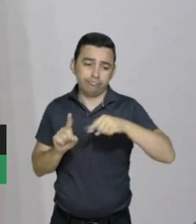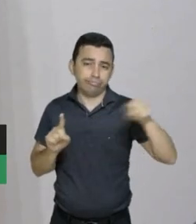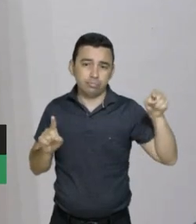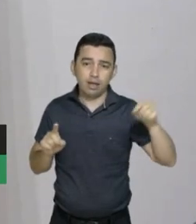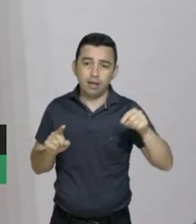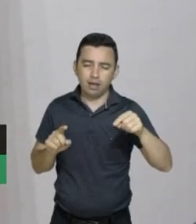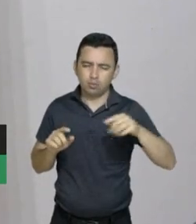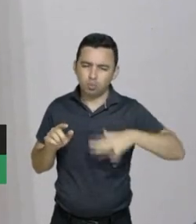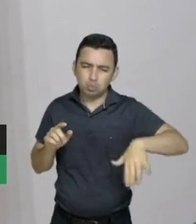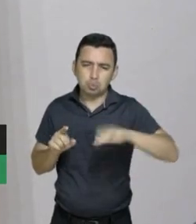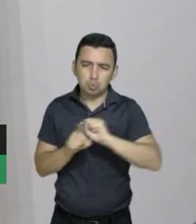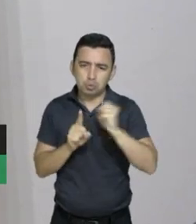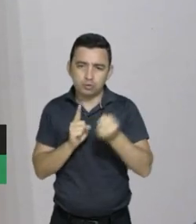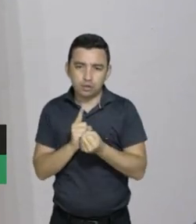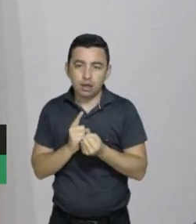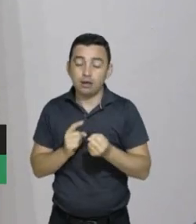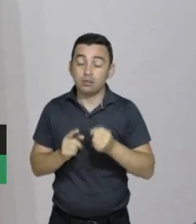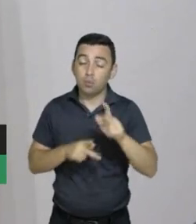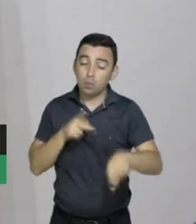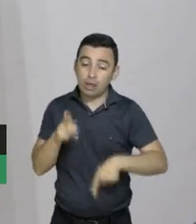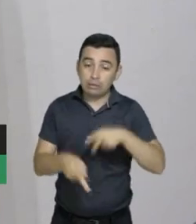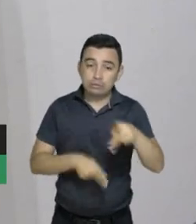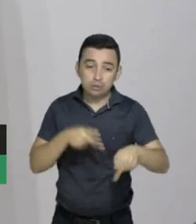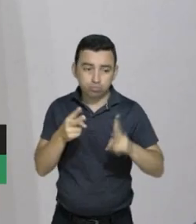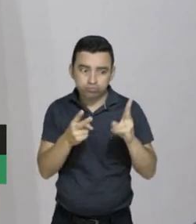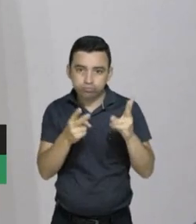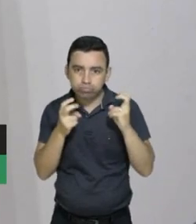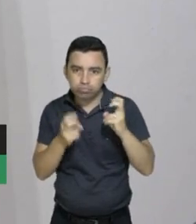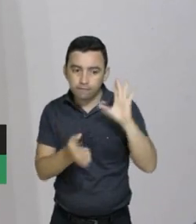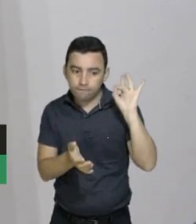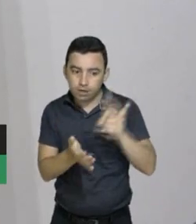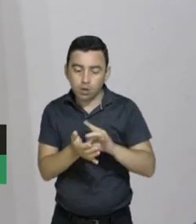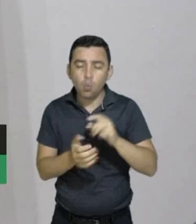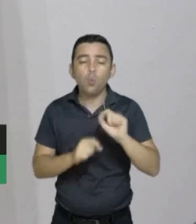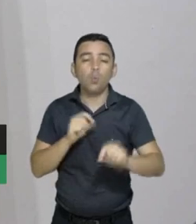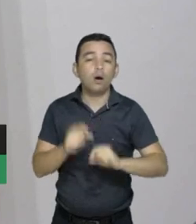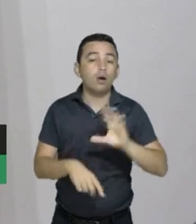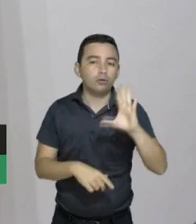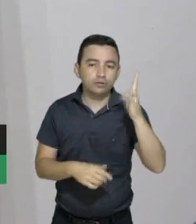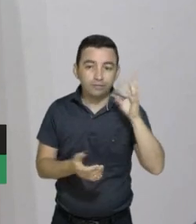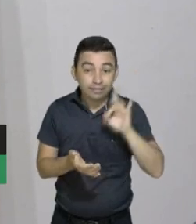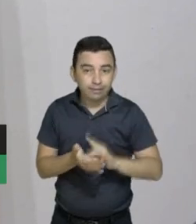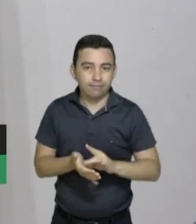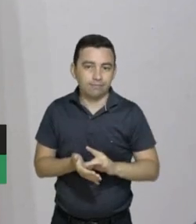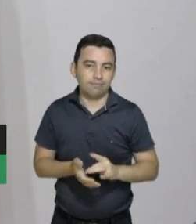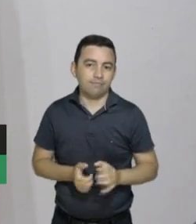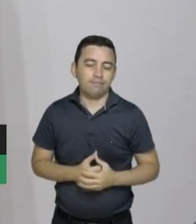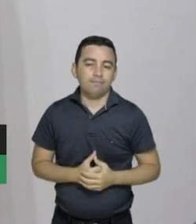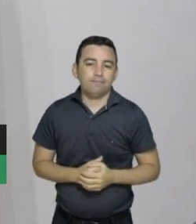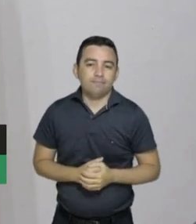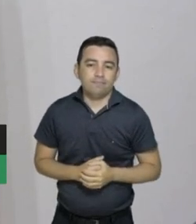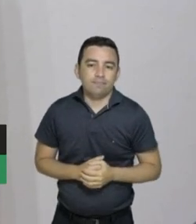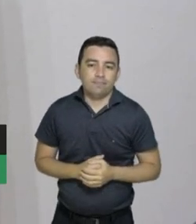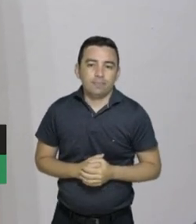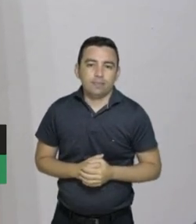que a sociedade o Catarinense saiba de fato que aconteceu você da parte Deputado Humberto